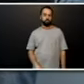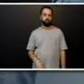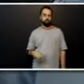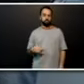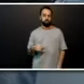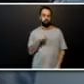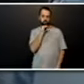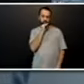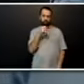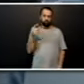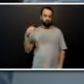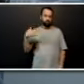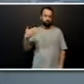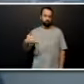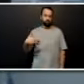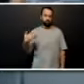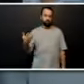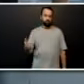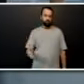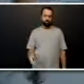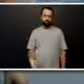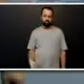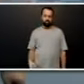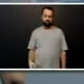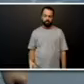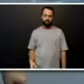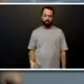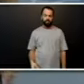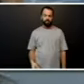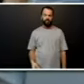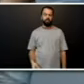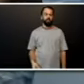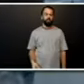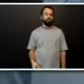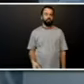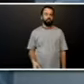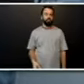Outros exemplos. Opa.